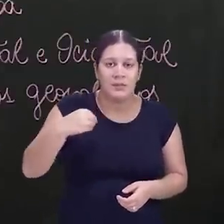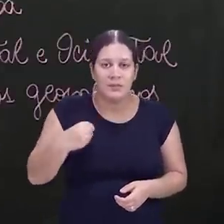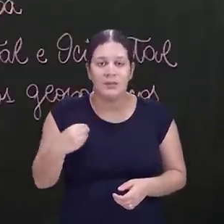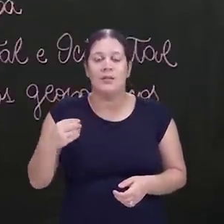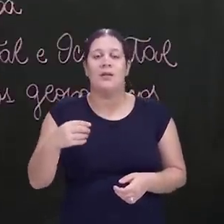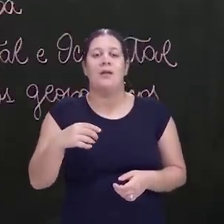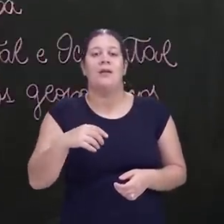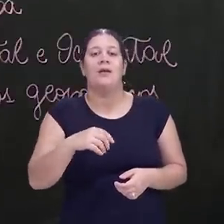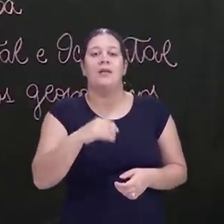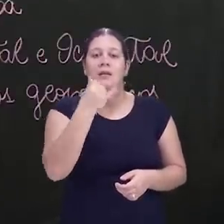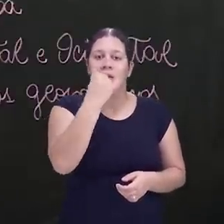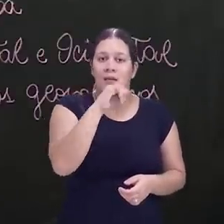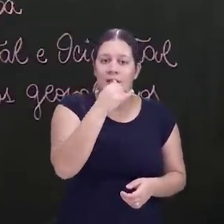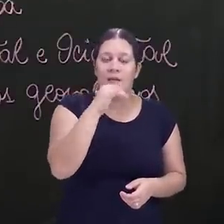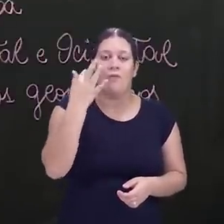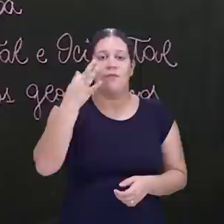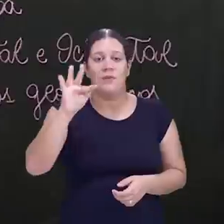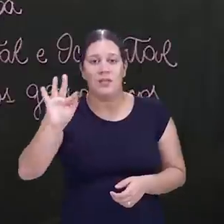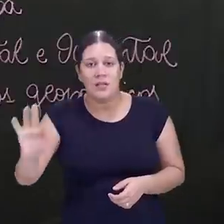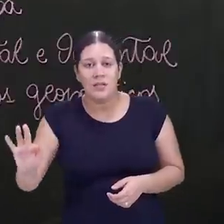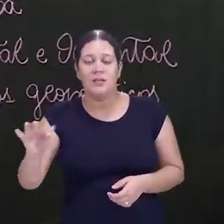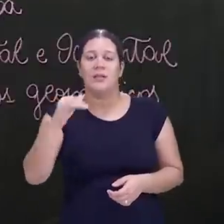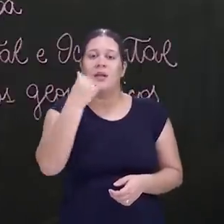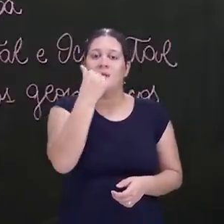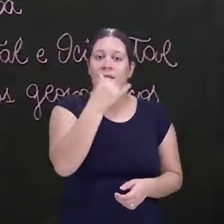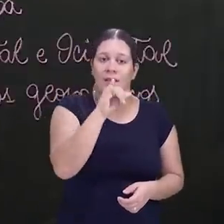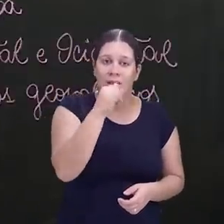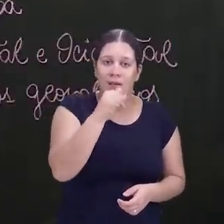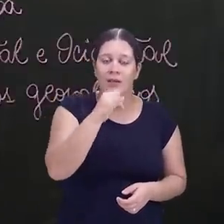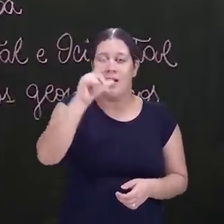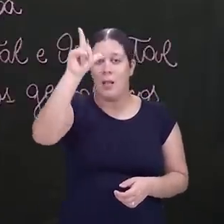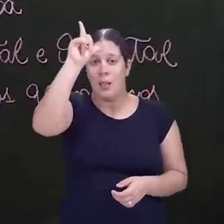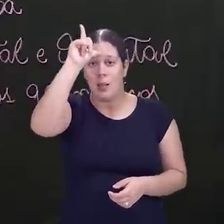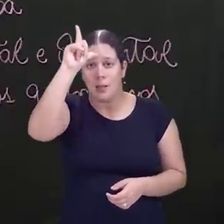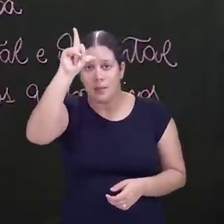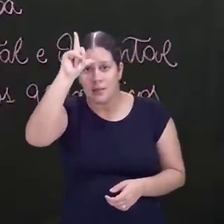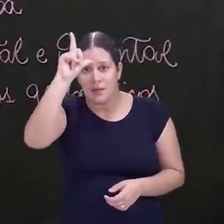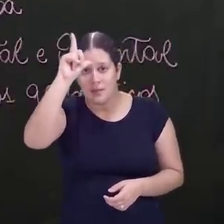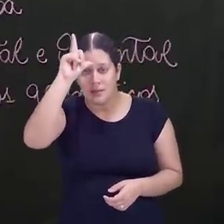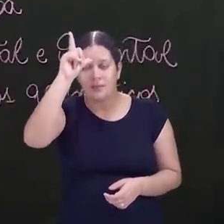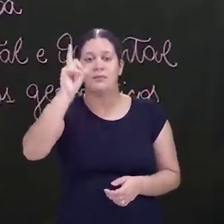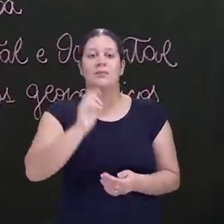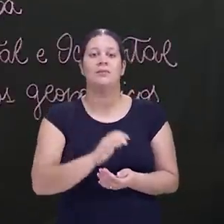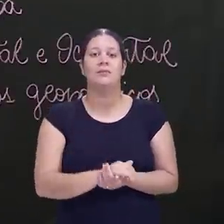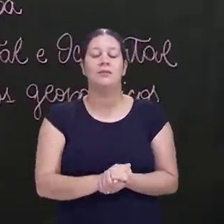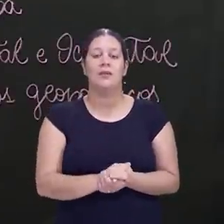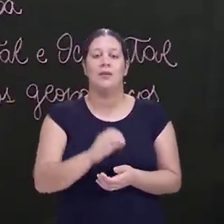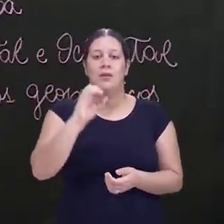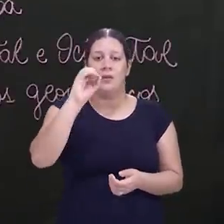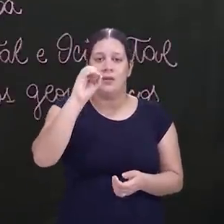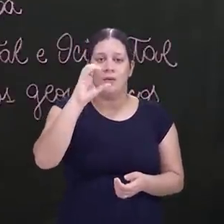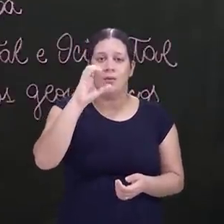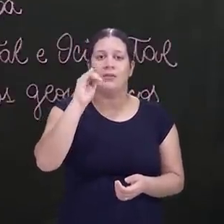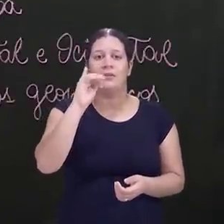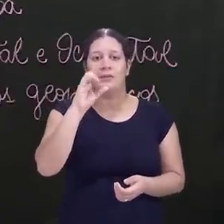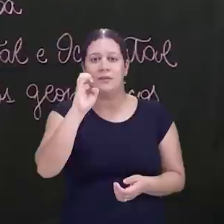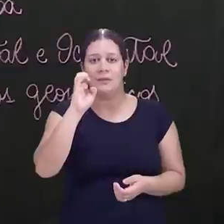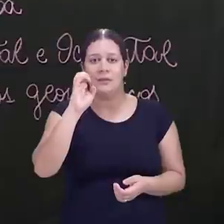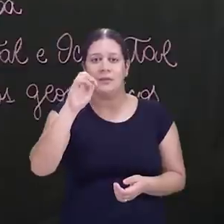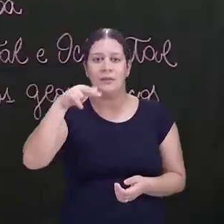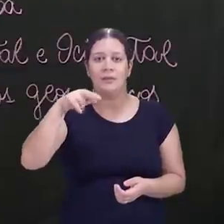a Inglaterra, os países nórdicos, a Itália, a Alemanha Ocidental, importante